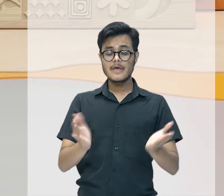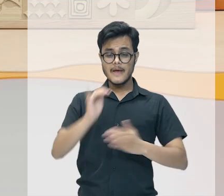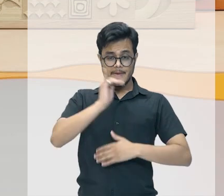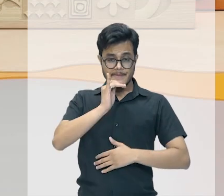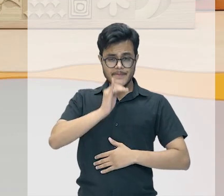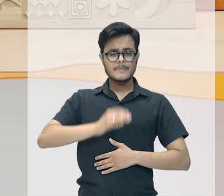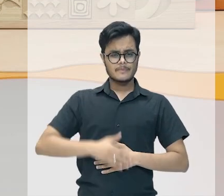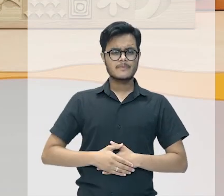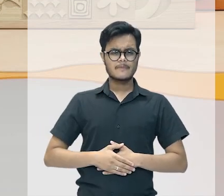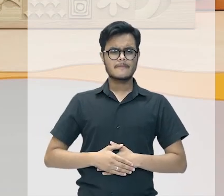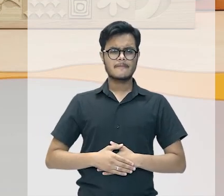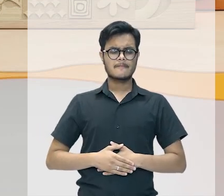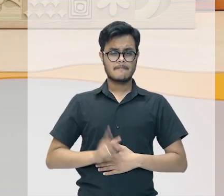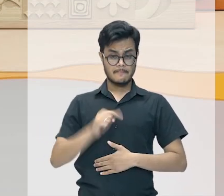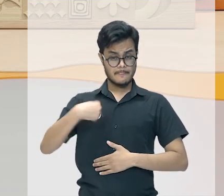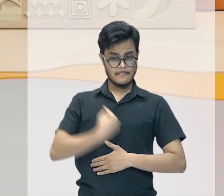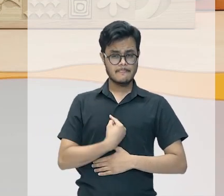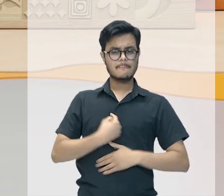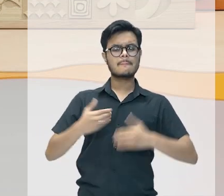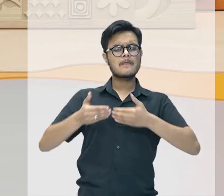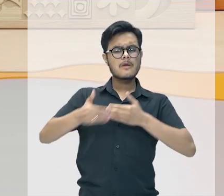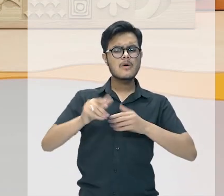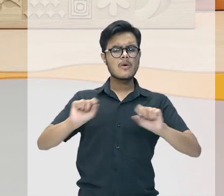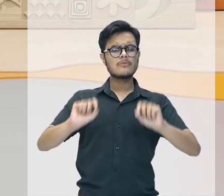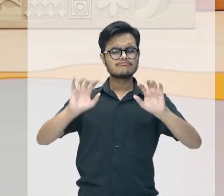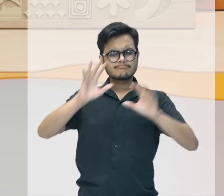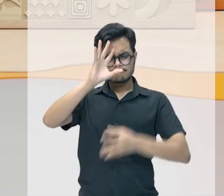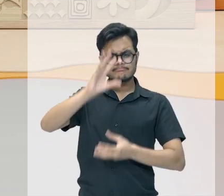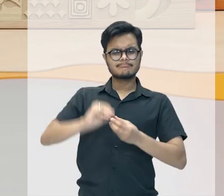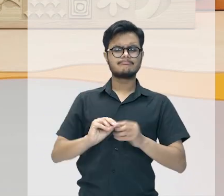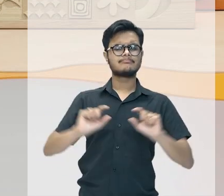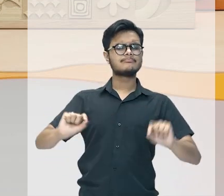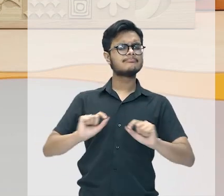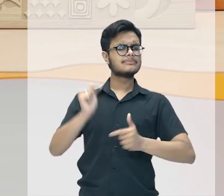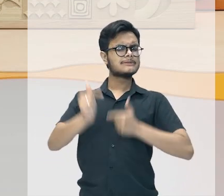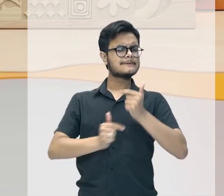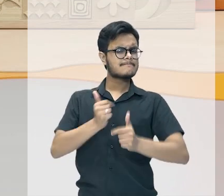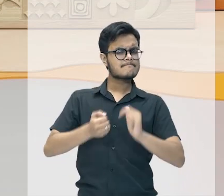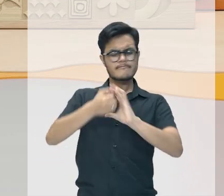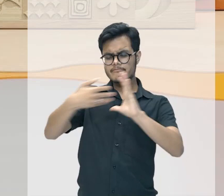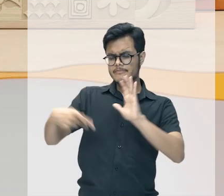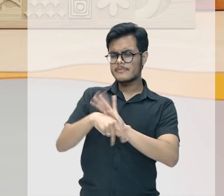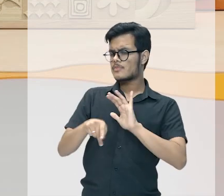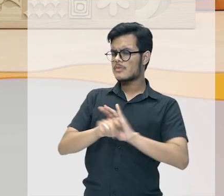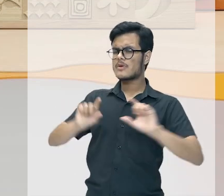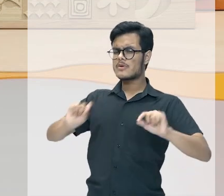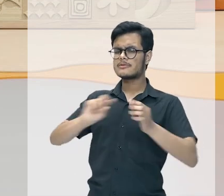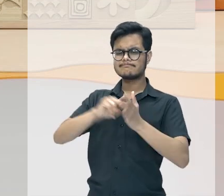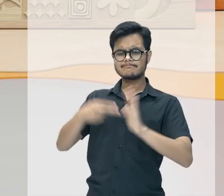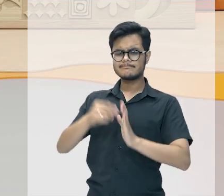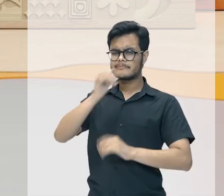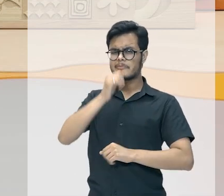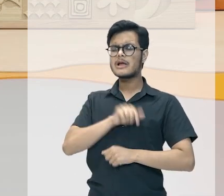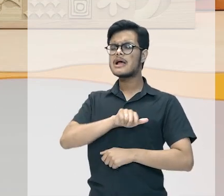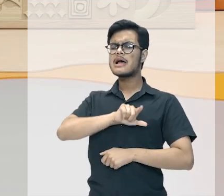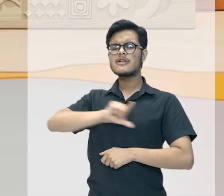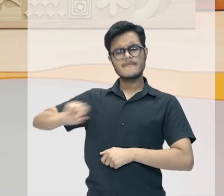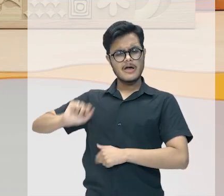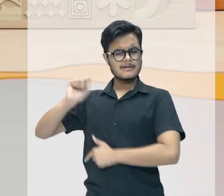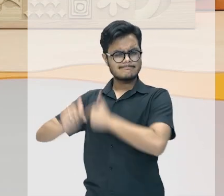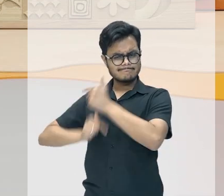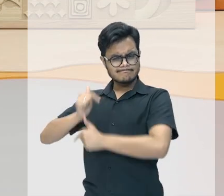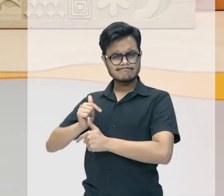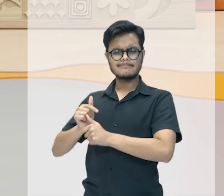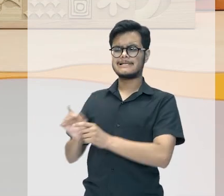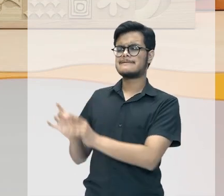só, isso é uma parte que a gente pode começar, então, aí a caracterizar o que é o trabalho. Quando a gente cai no mercado de trabalho, com